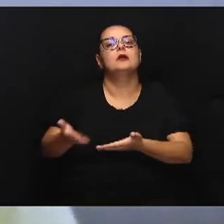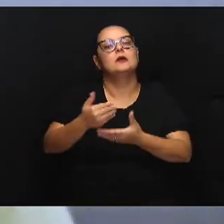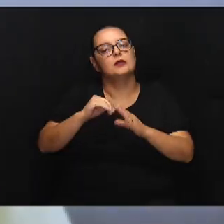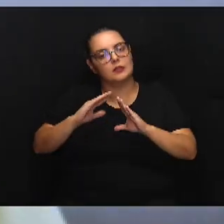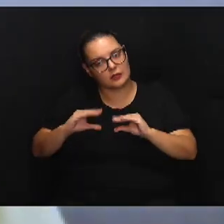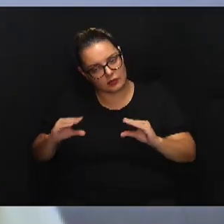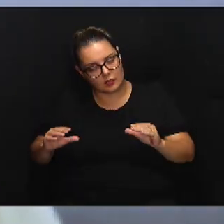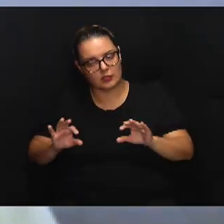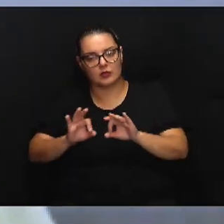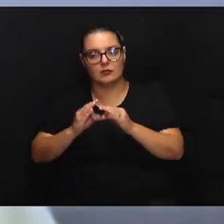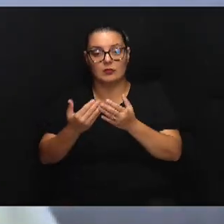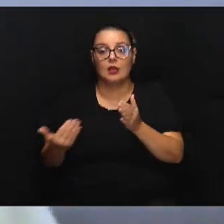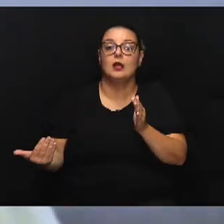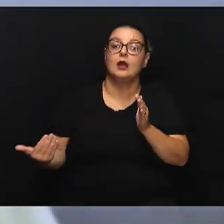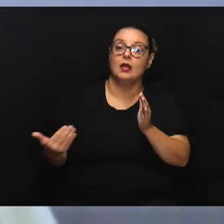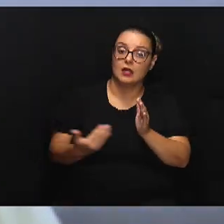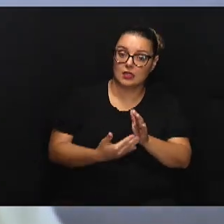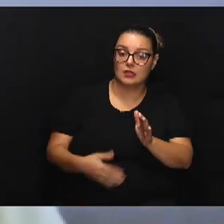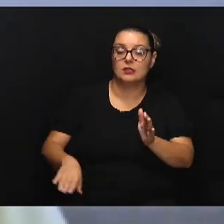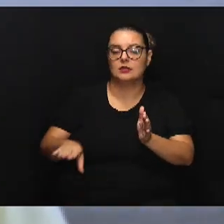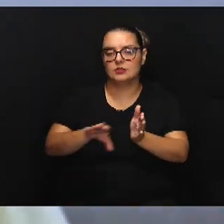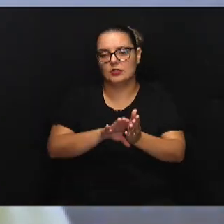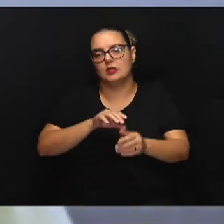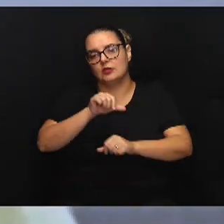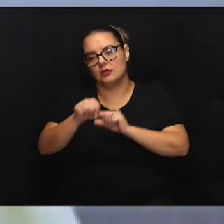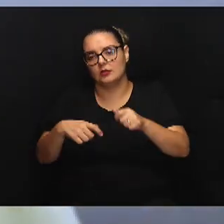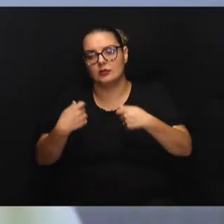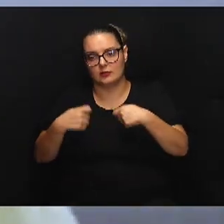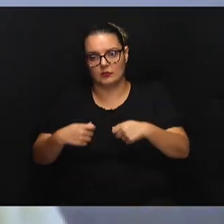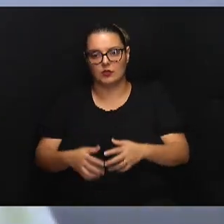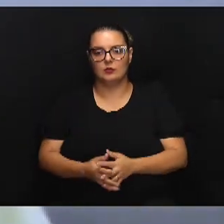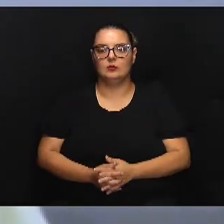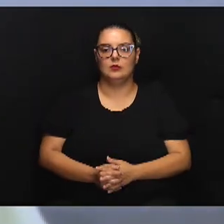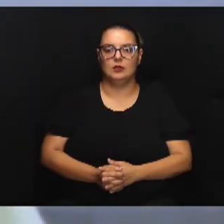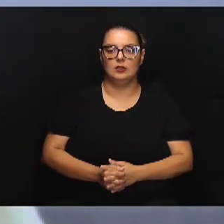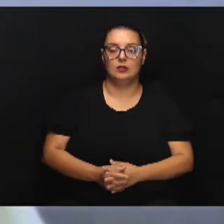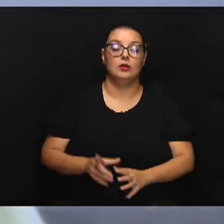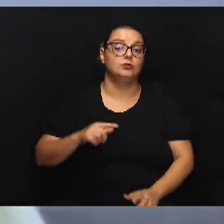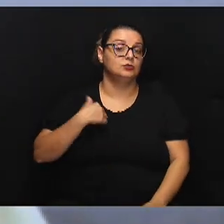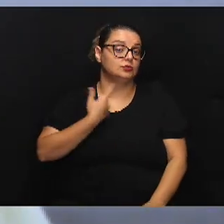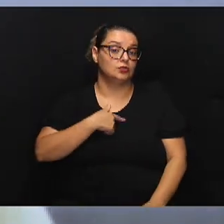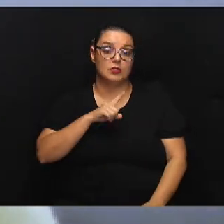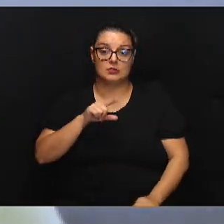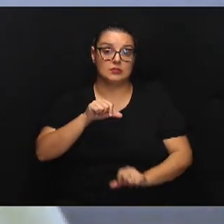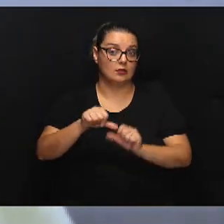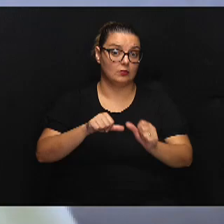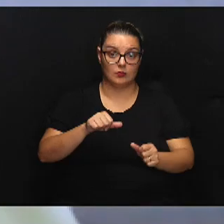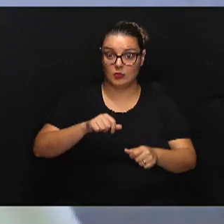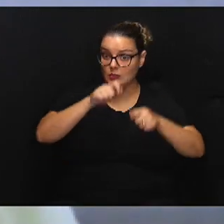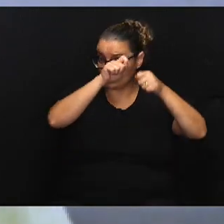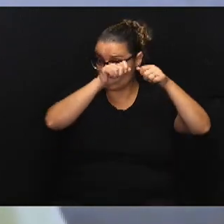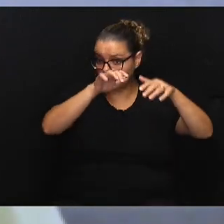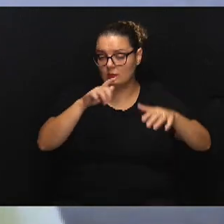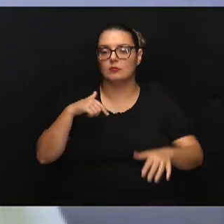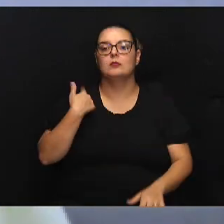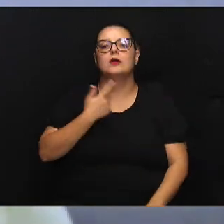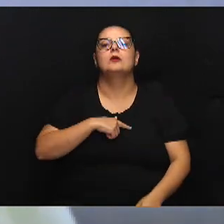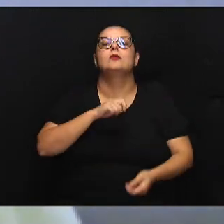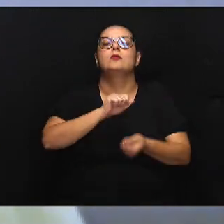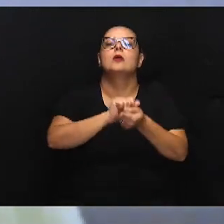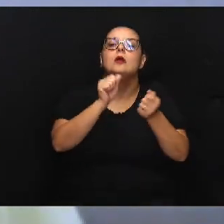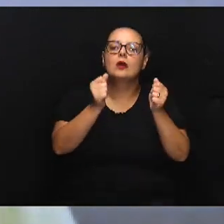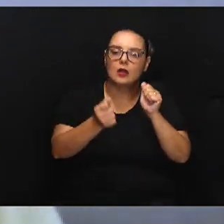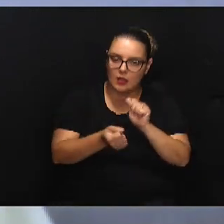família até chegar nas mudanças que são necessárias. Nós não mudamos o autismo, mas nós